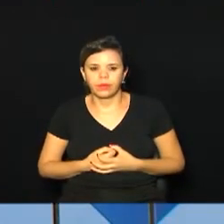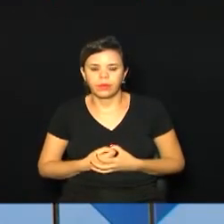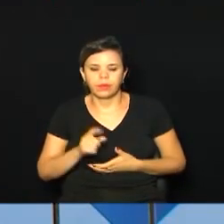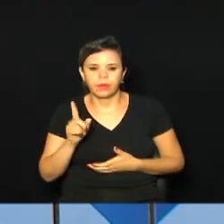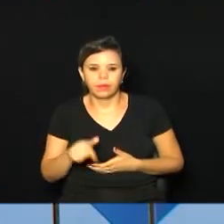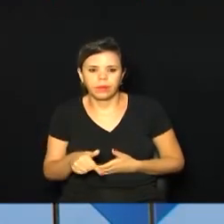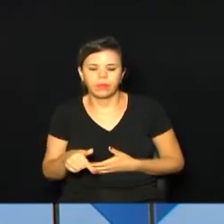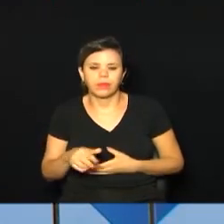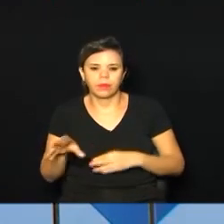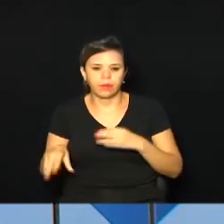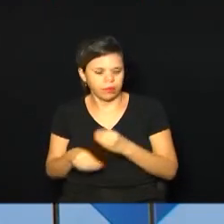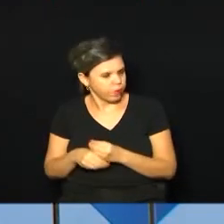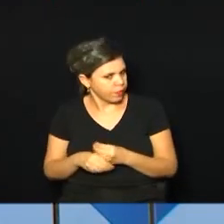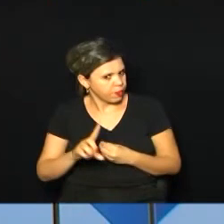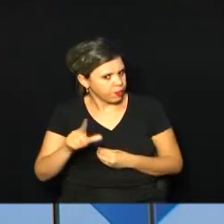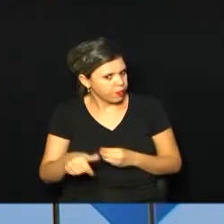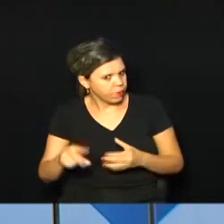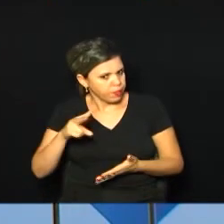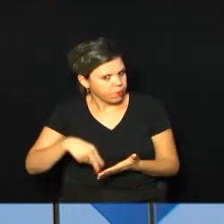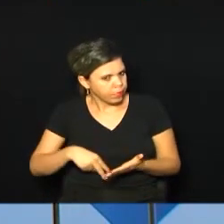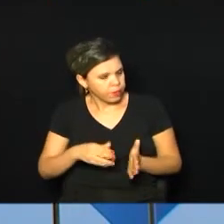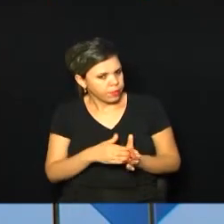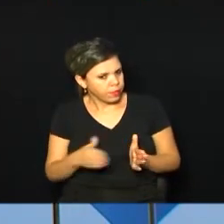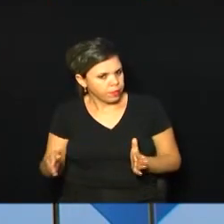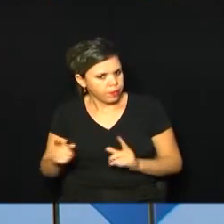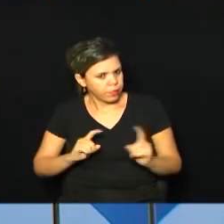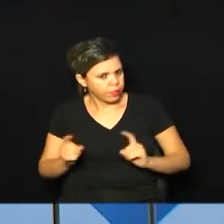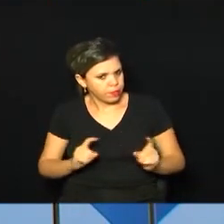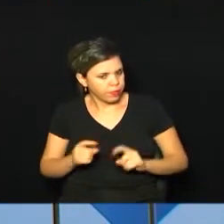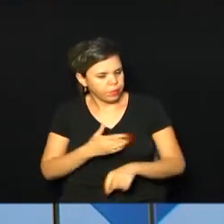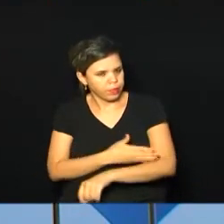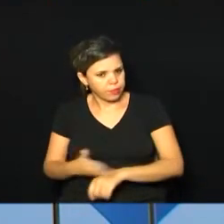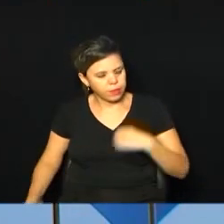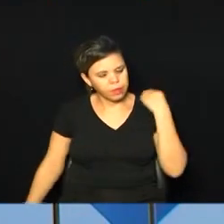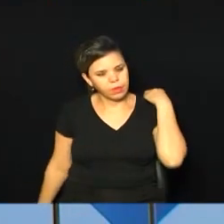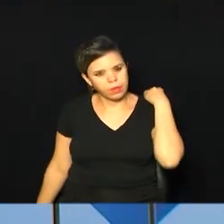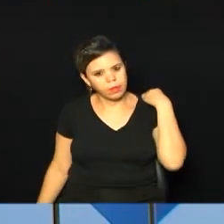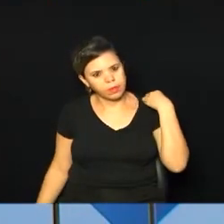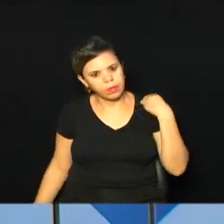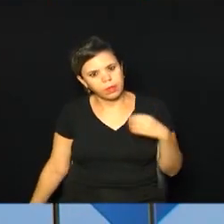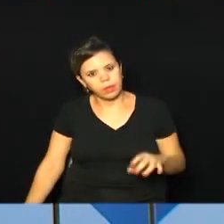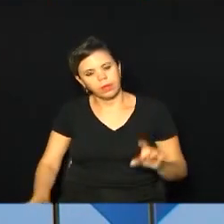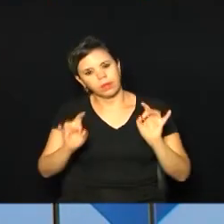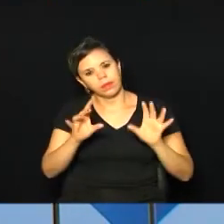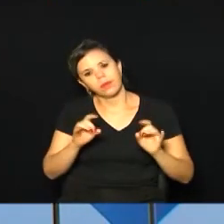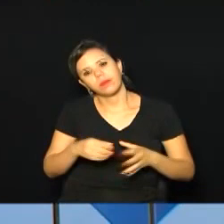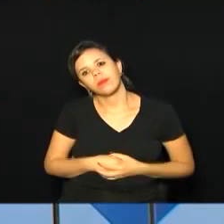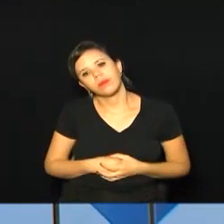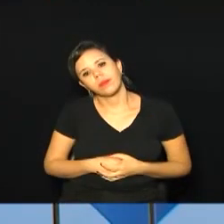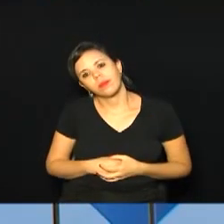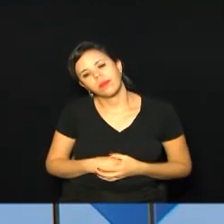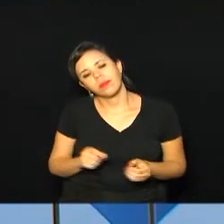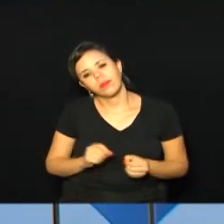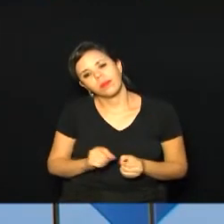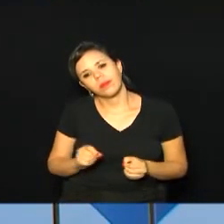considerada instituída após a leitura durante as reuniões ordinárias ou extraordinárias. Então, ela é